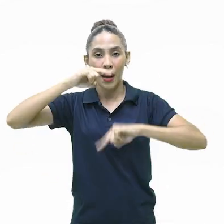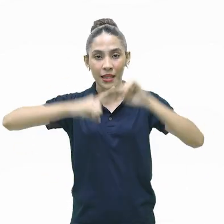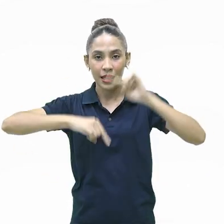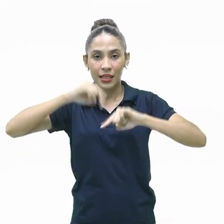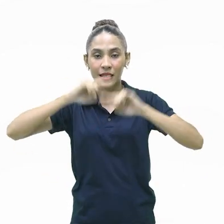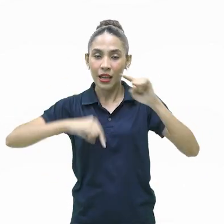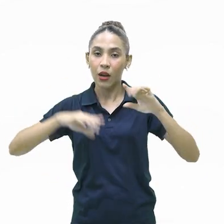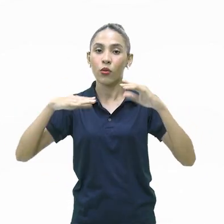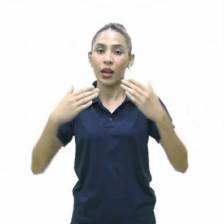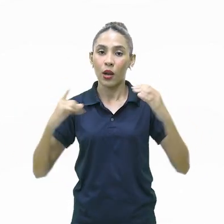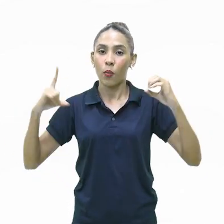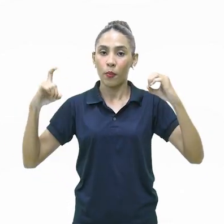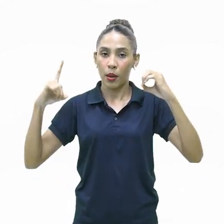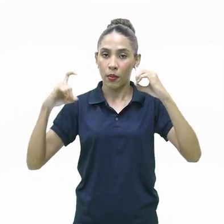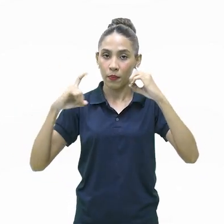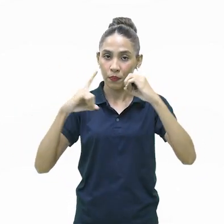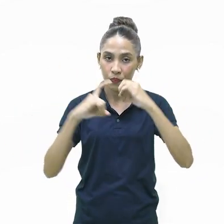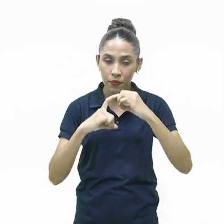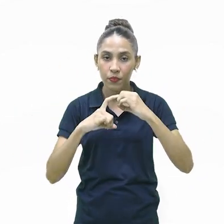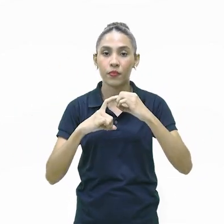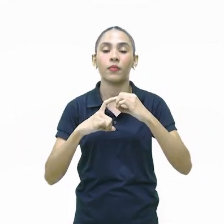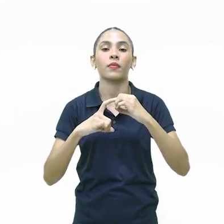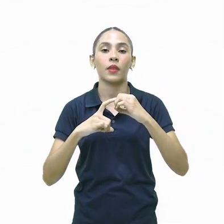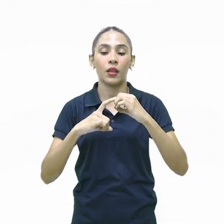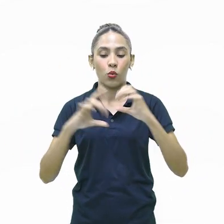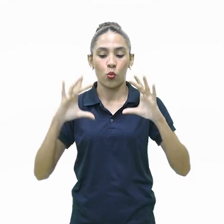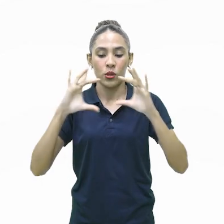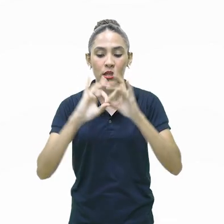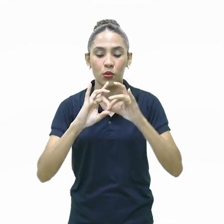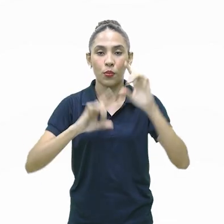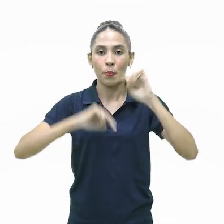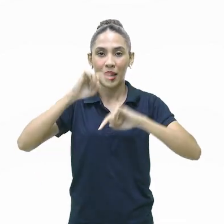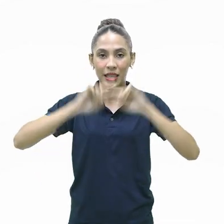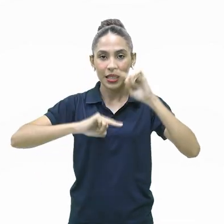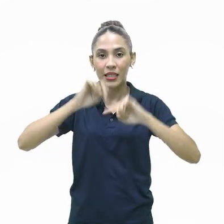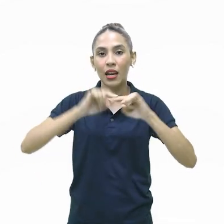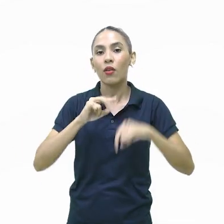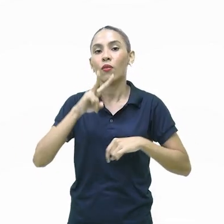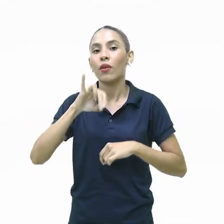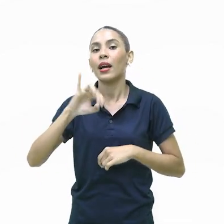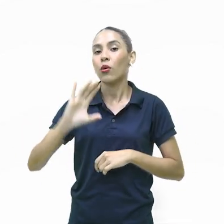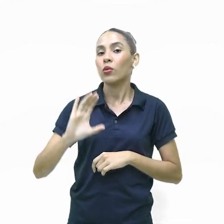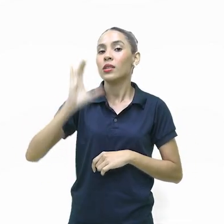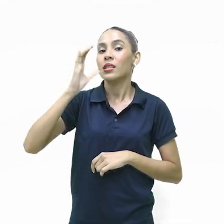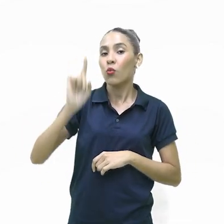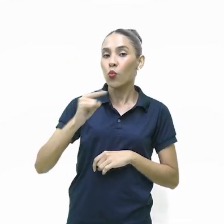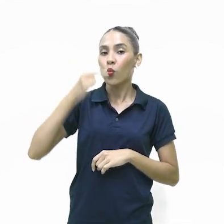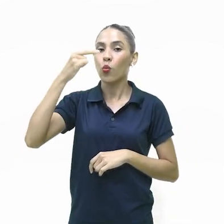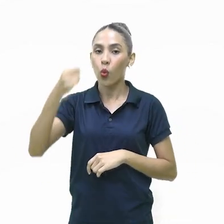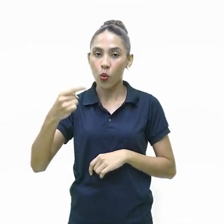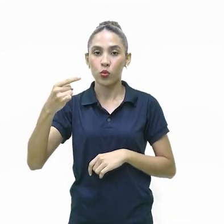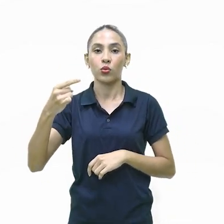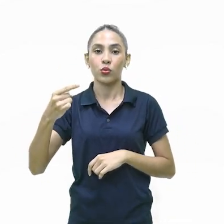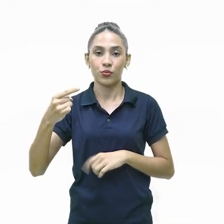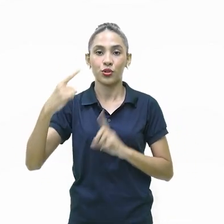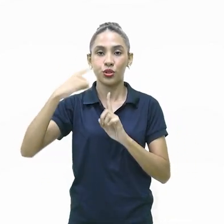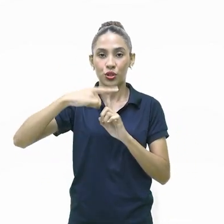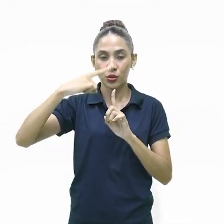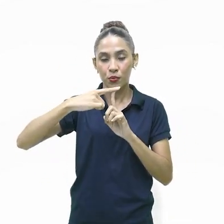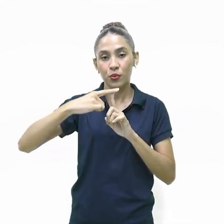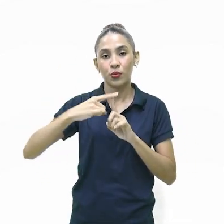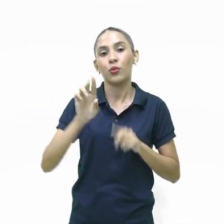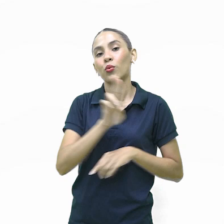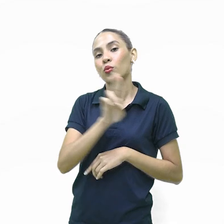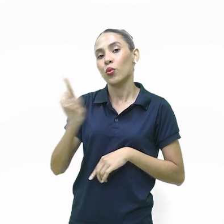pelo processo de fecundação, né? Gera um outro indivíduo. Este outro